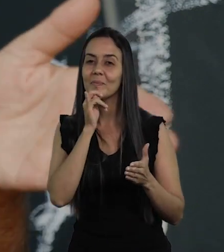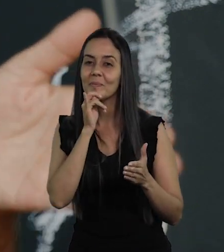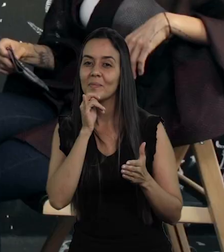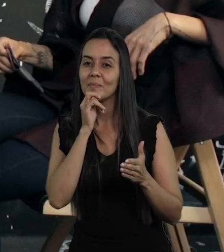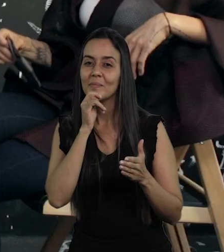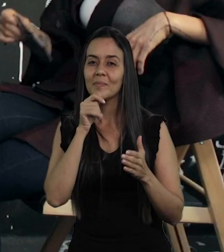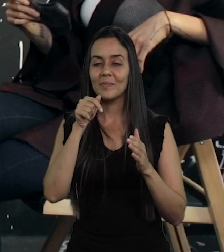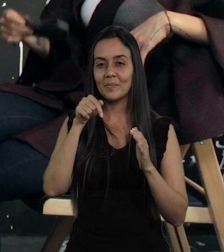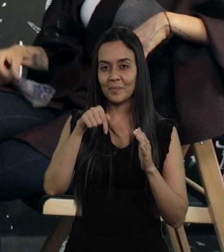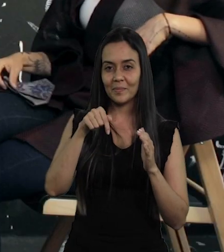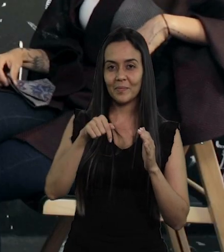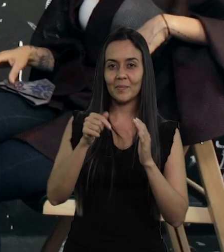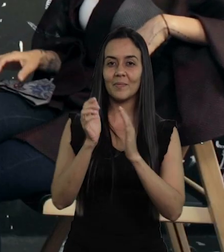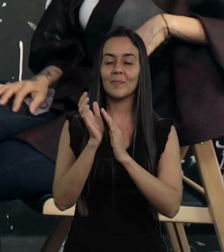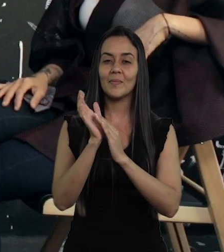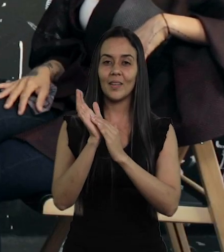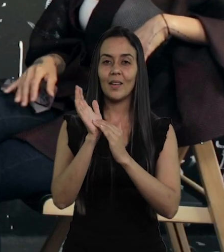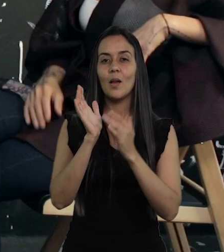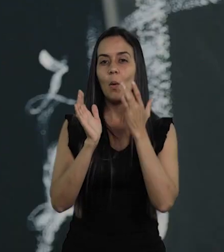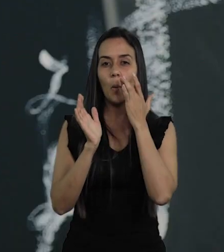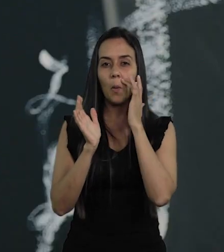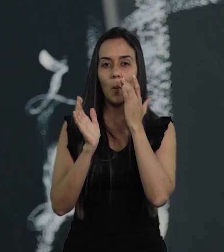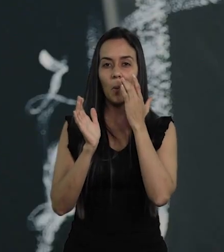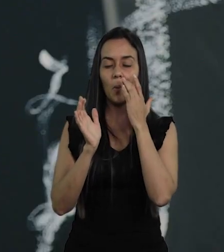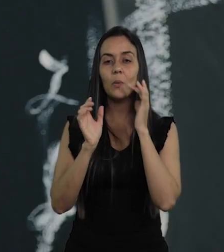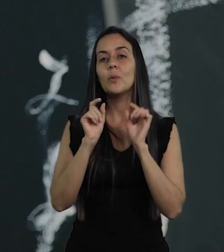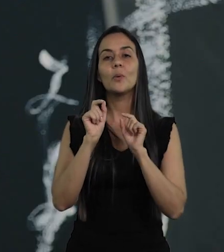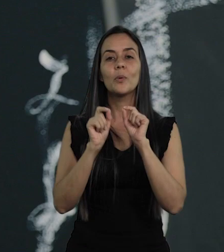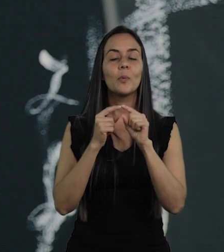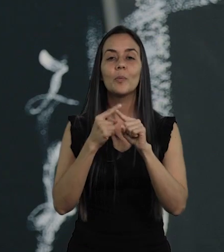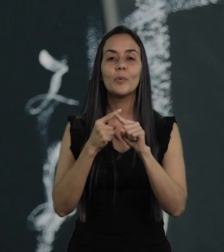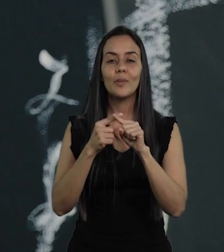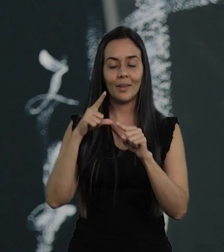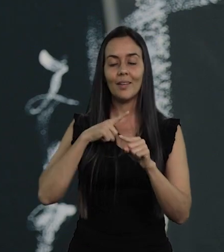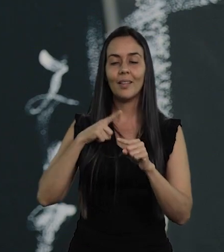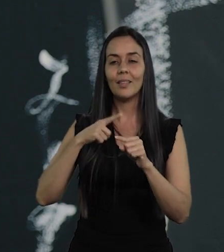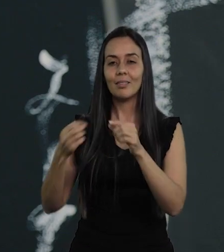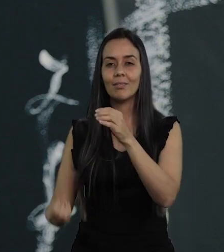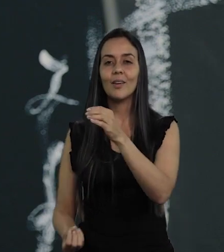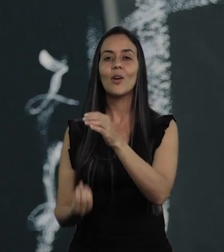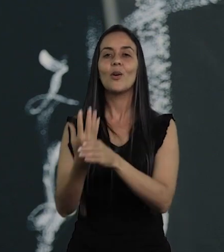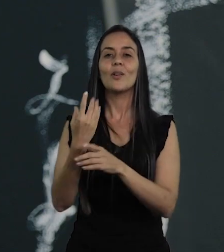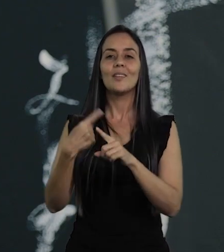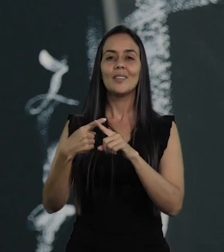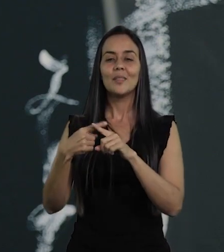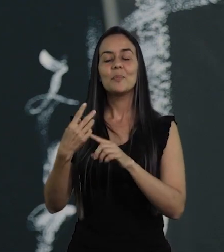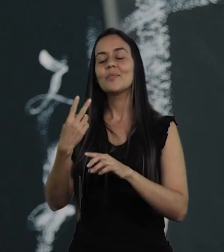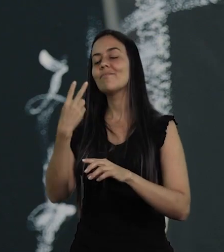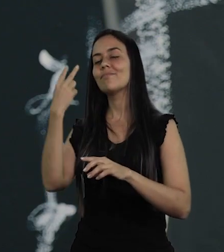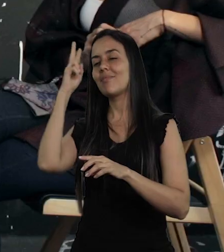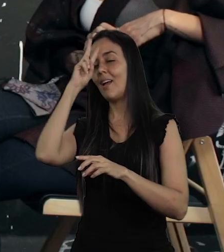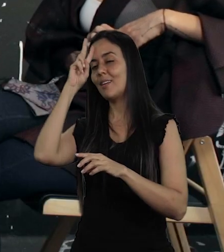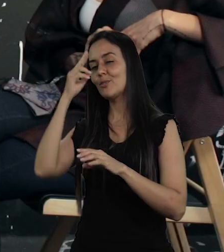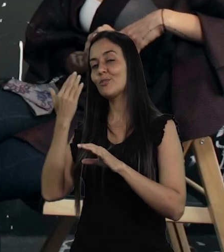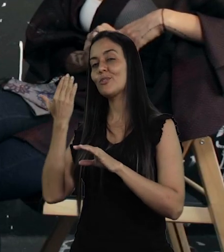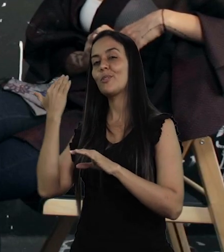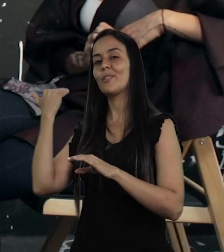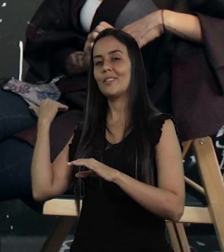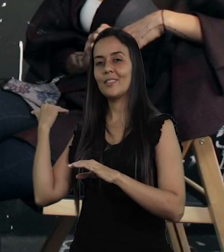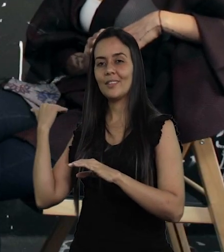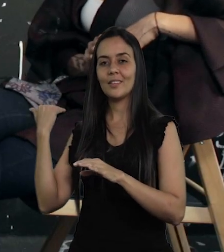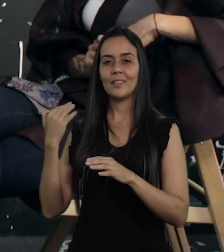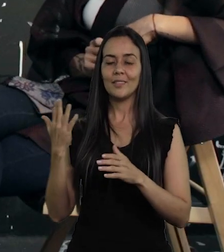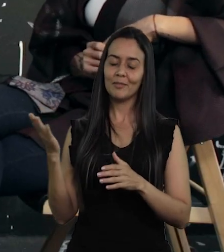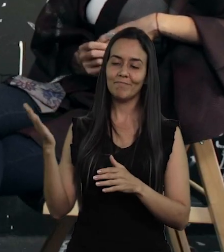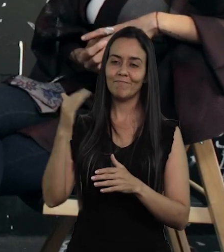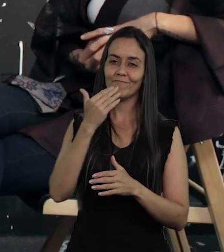de Cannes. Olha, não sabia. Então, eu te convido para esse omelete que você adora. Então, vamos embora.